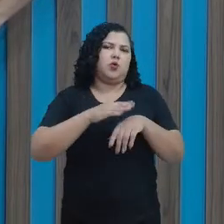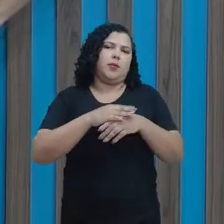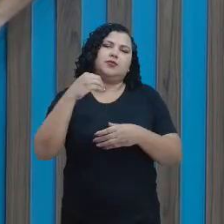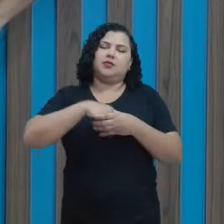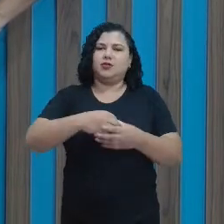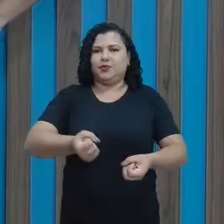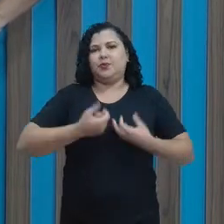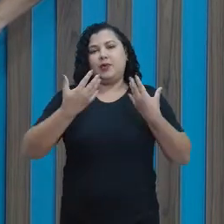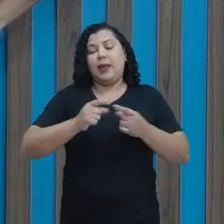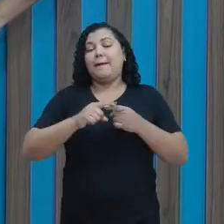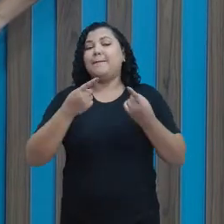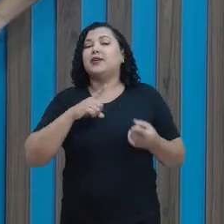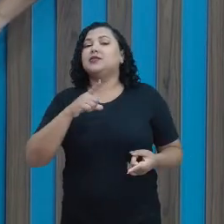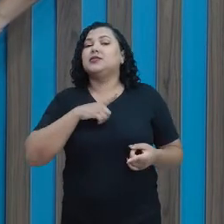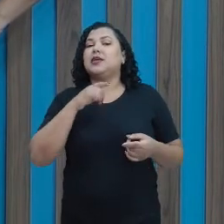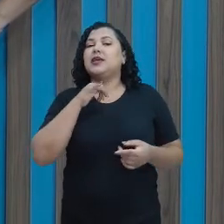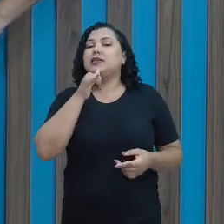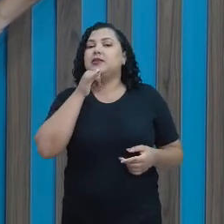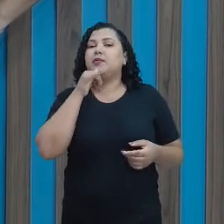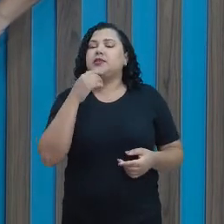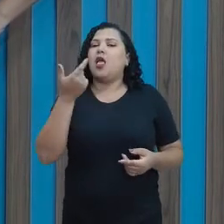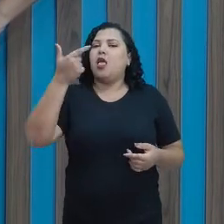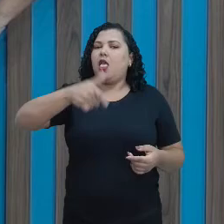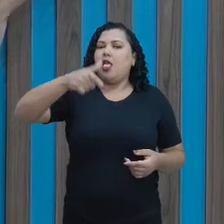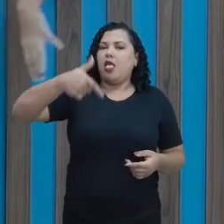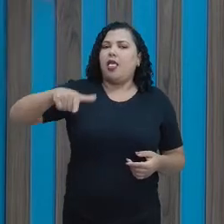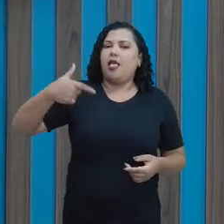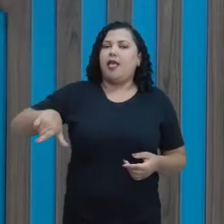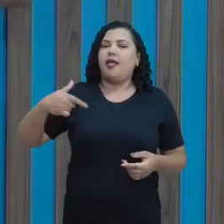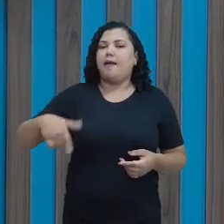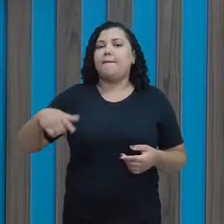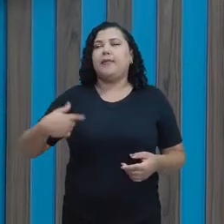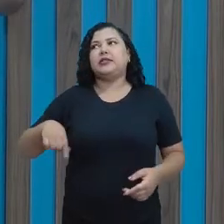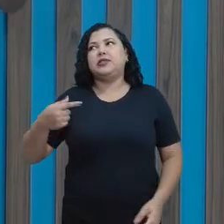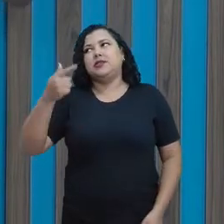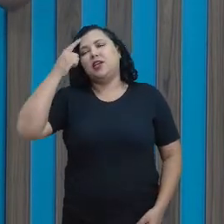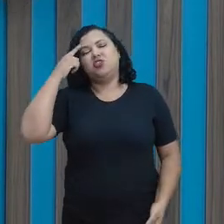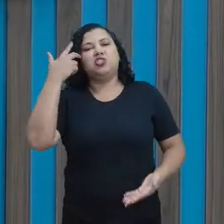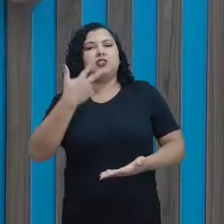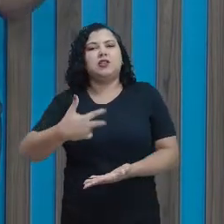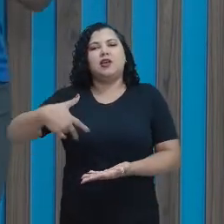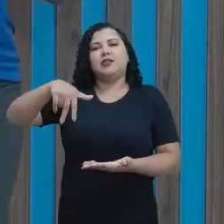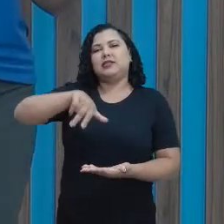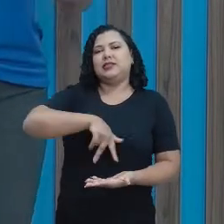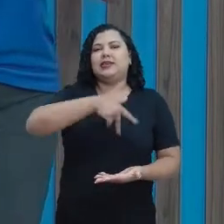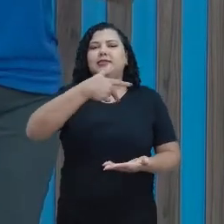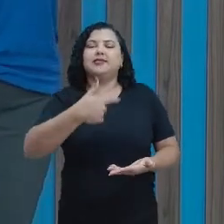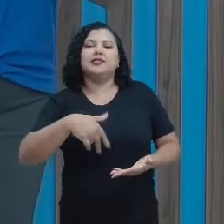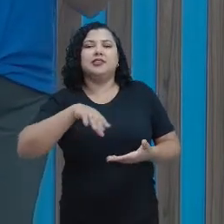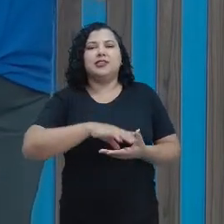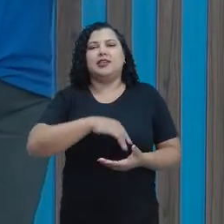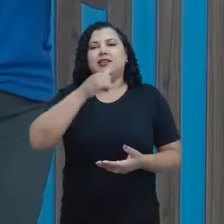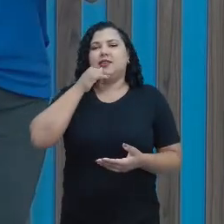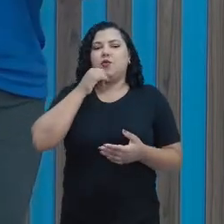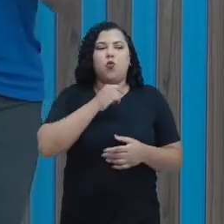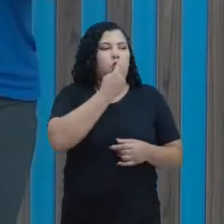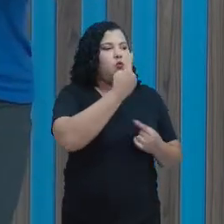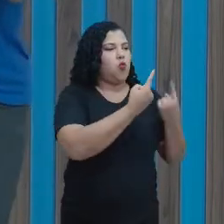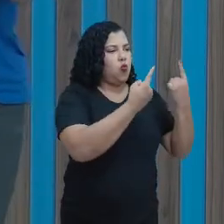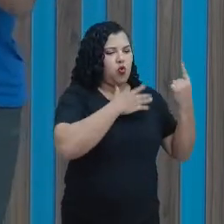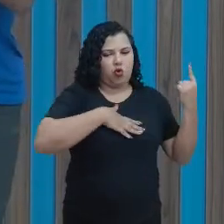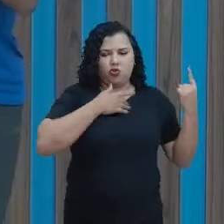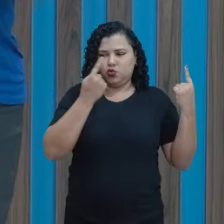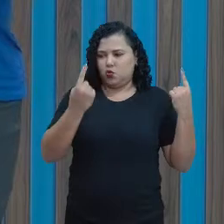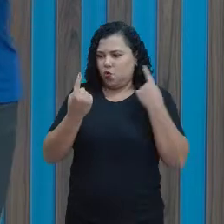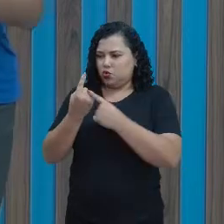poema. Só que ela tem essa repetição proposital para dar uma ideia de dança, para dar uma ideia de que um que gosta do outro, que